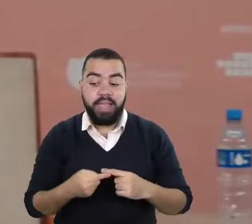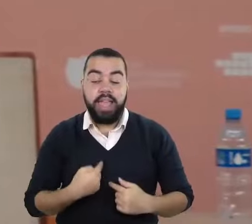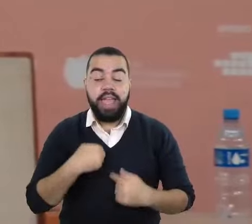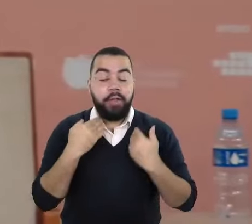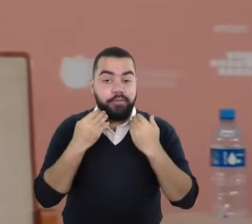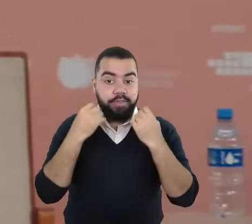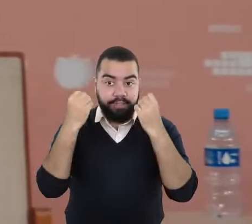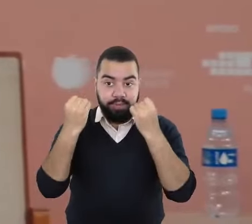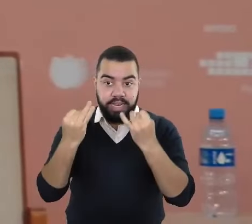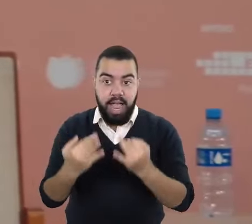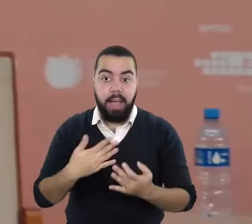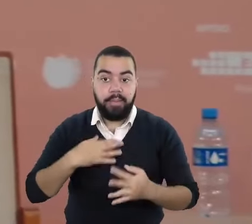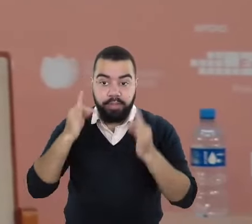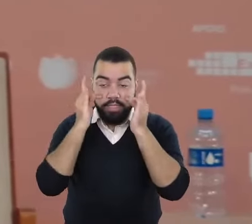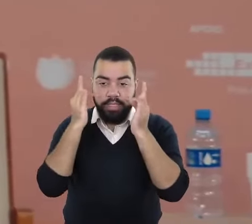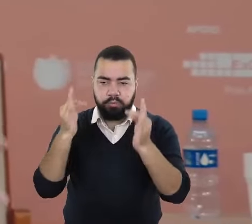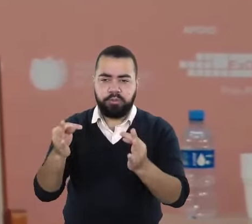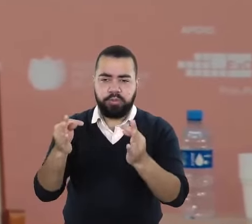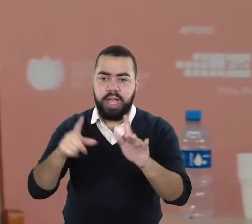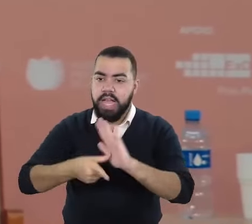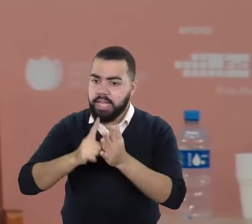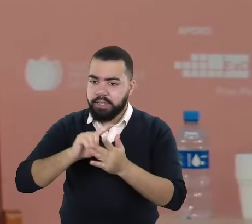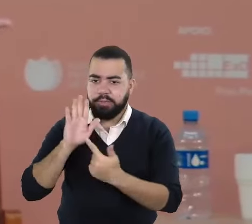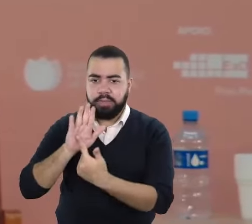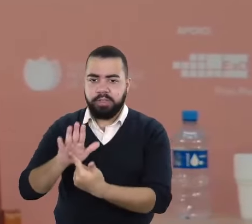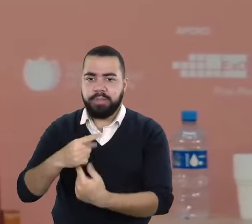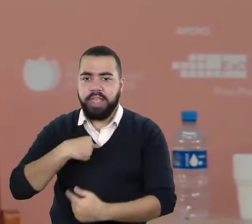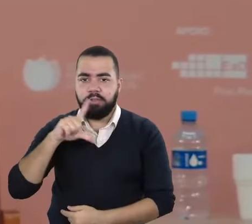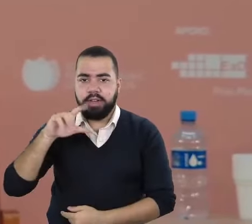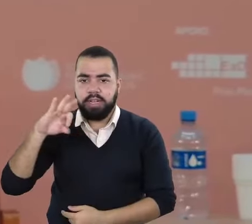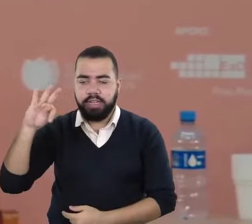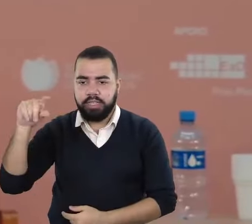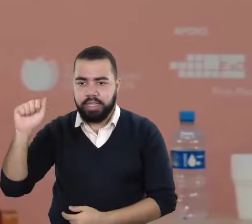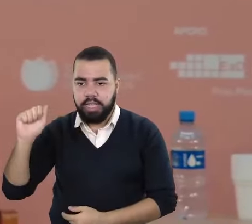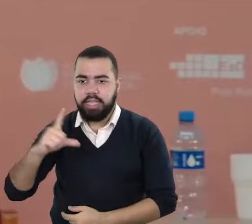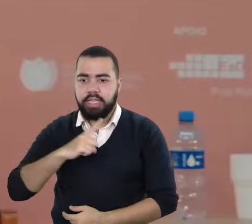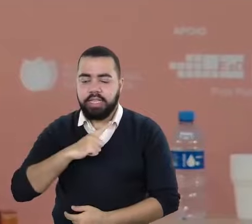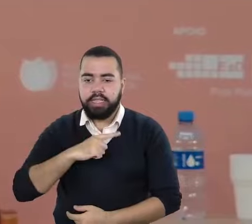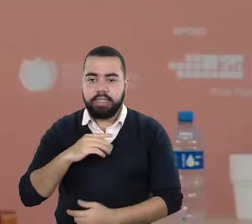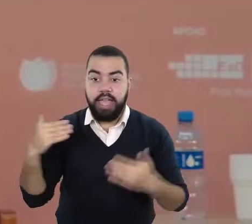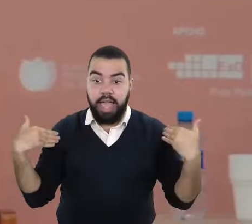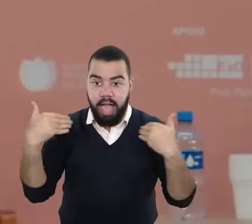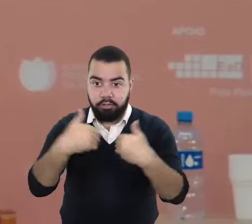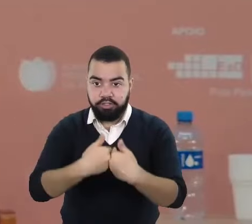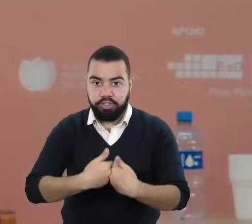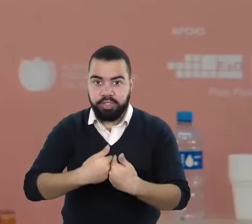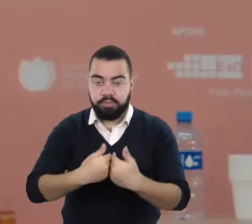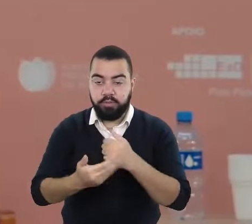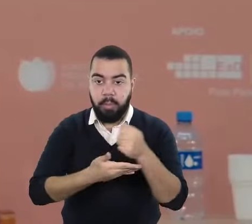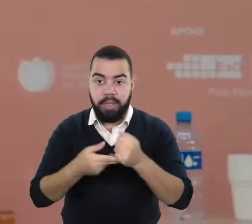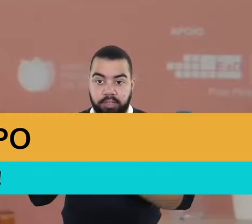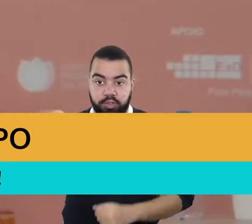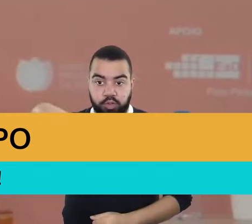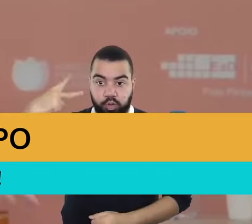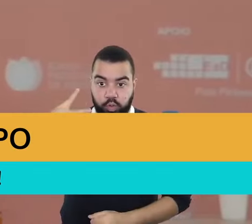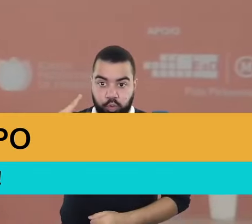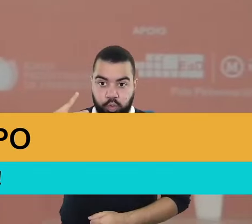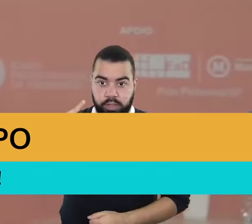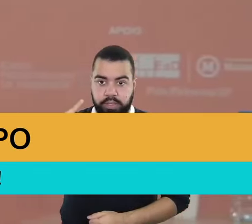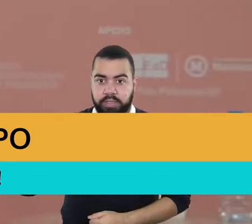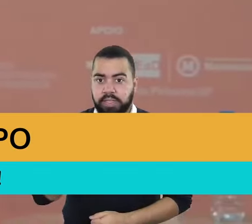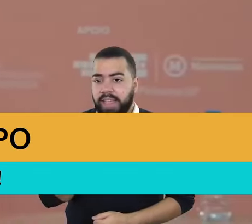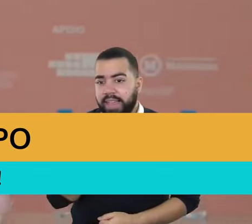história pessoal. Antes eu quero me apresentar, eu sou a Lita e eu sou autista nível 2 de suporte. Muita gente se assusta quando eu falo isso, mas eu não